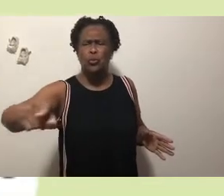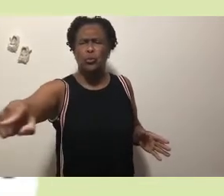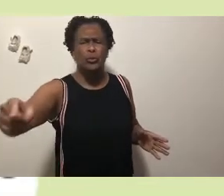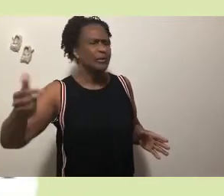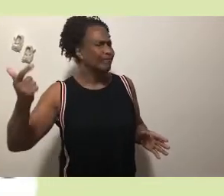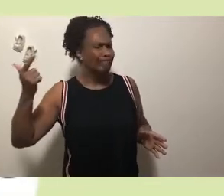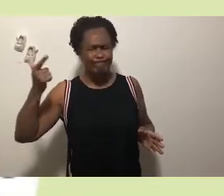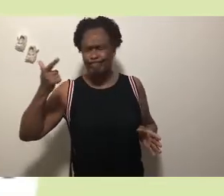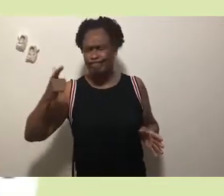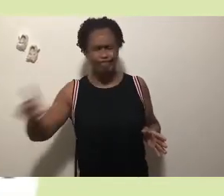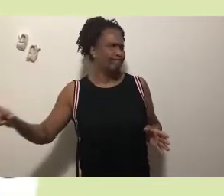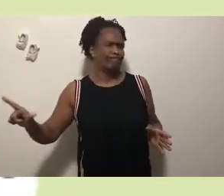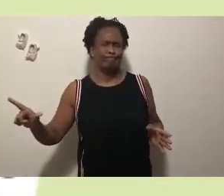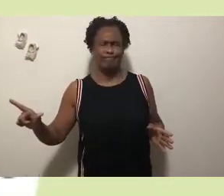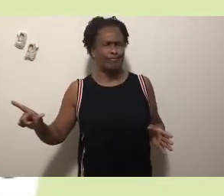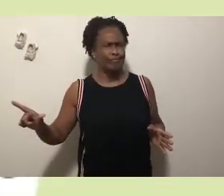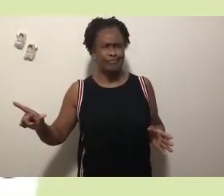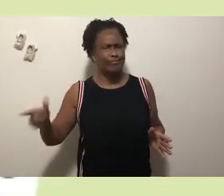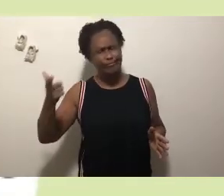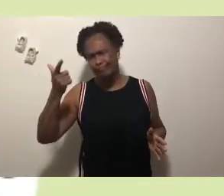pena."